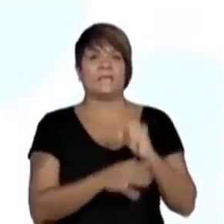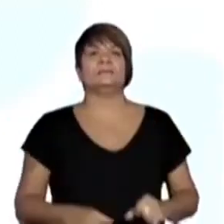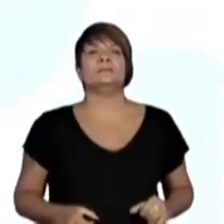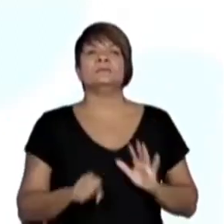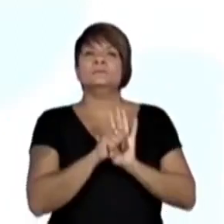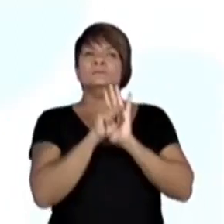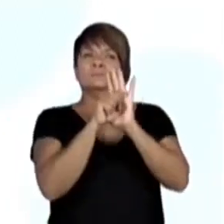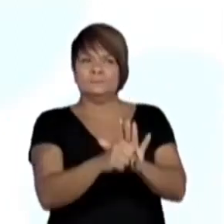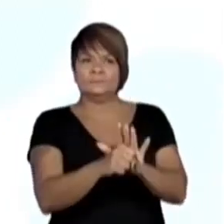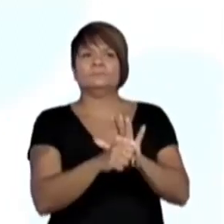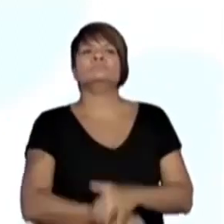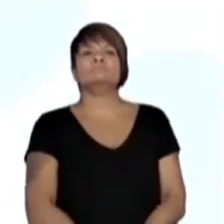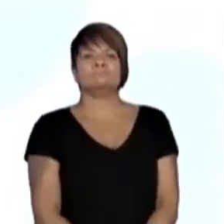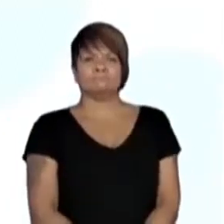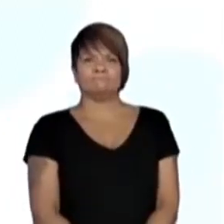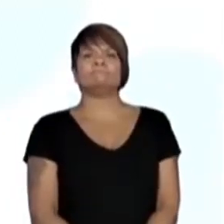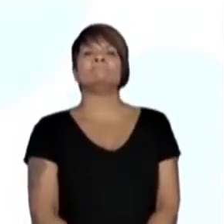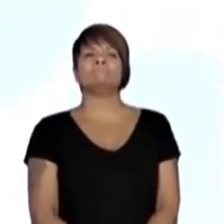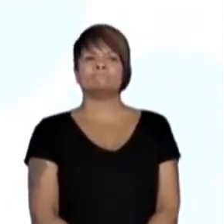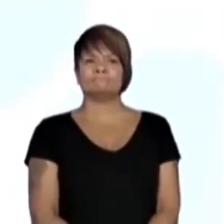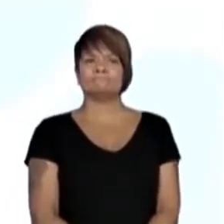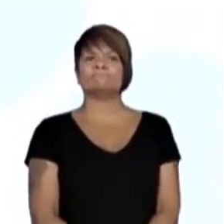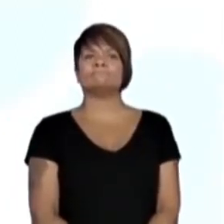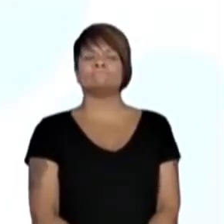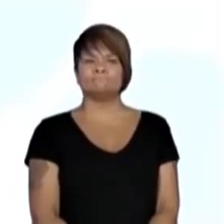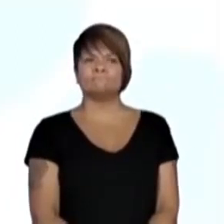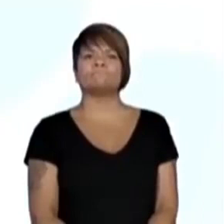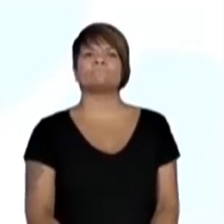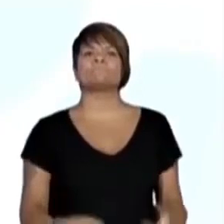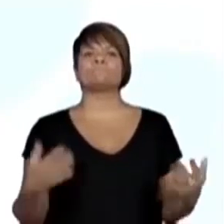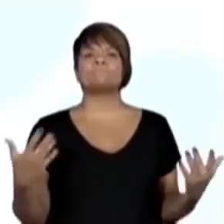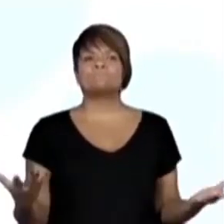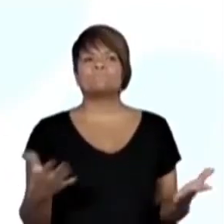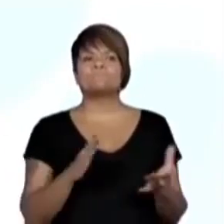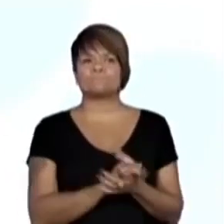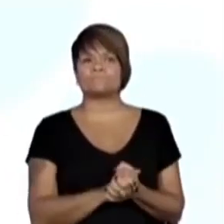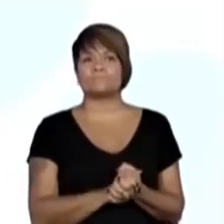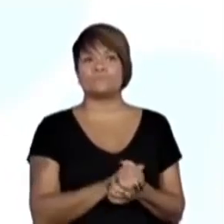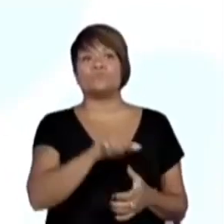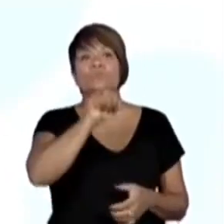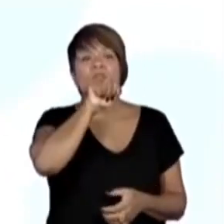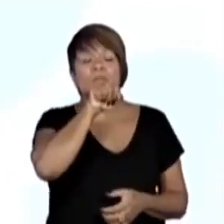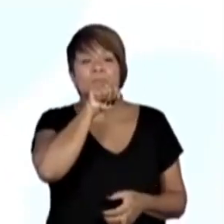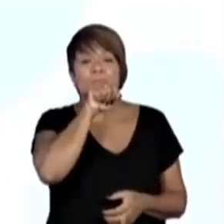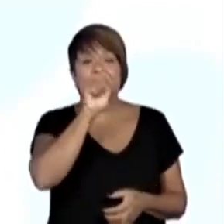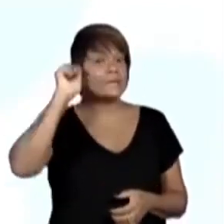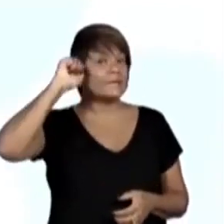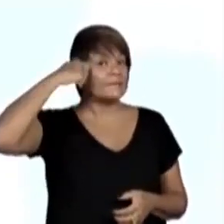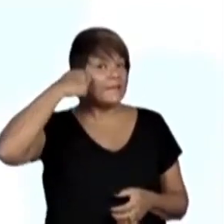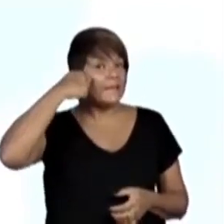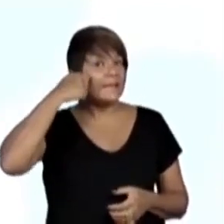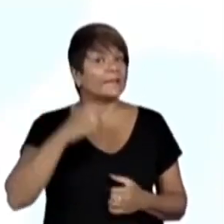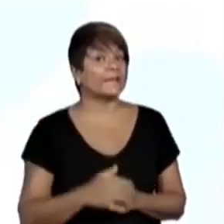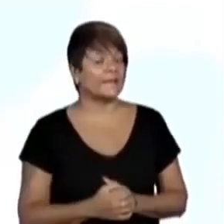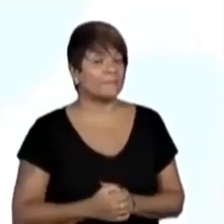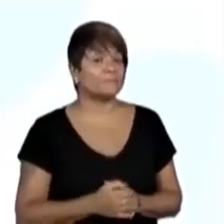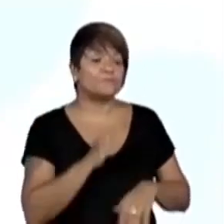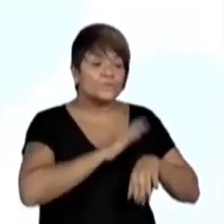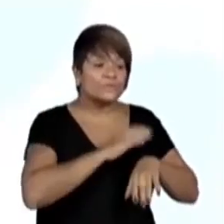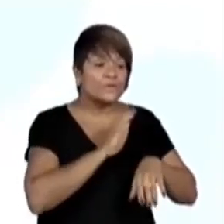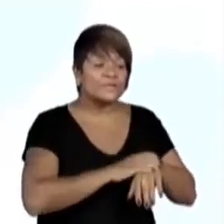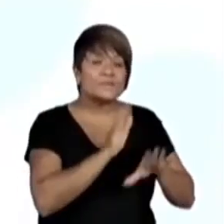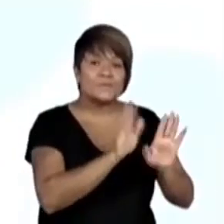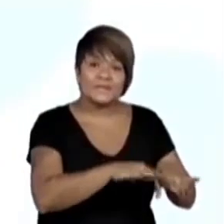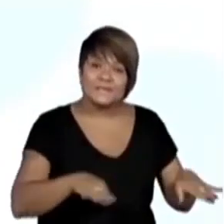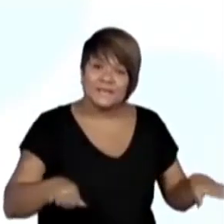no marca-texto. Olha que legal, símbolo de resistência, que as mães negras, olha que legal, faziam para